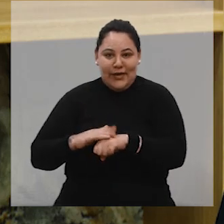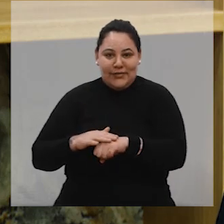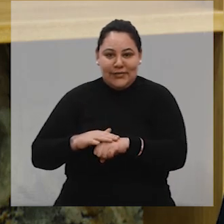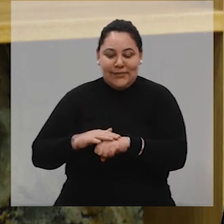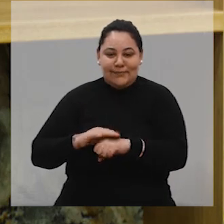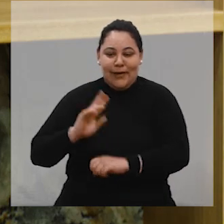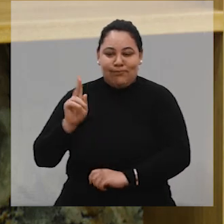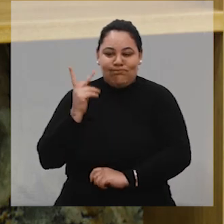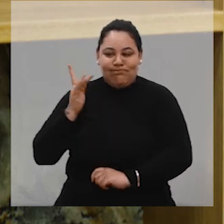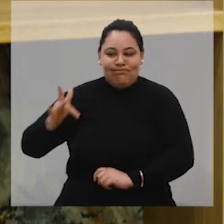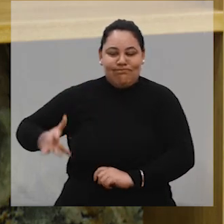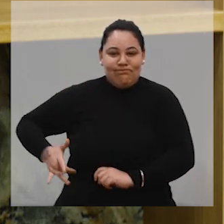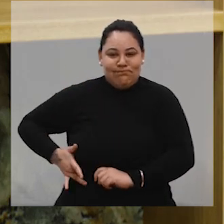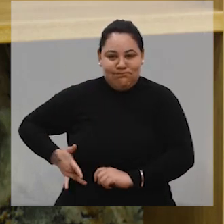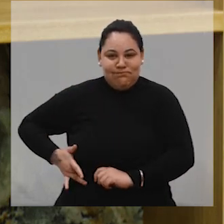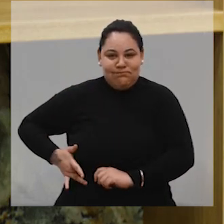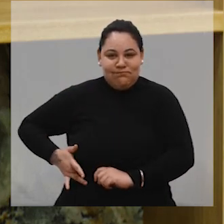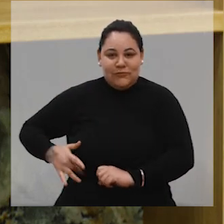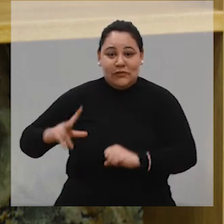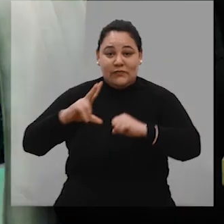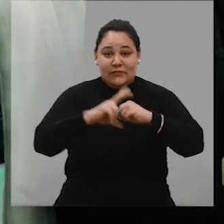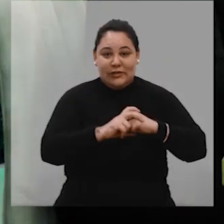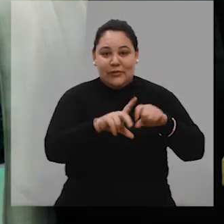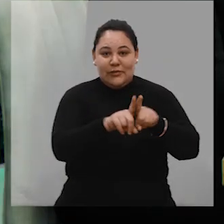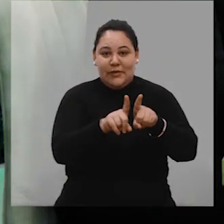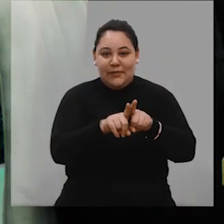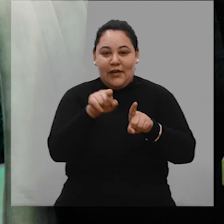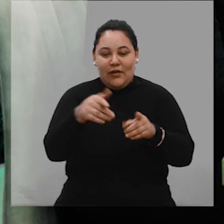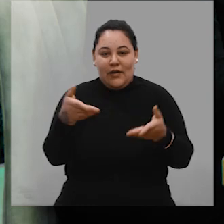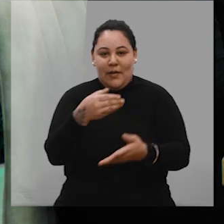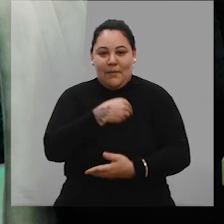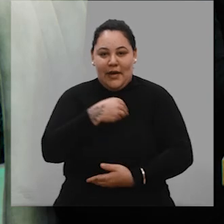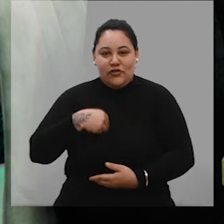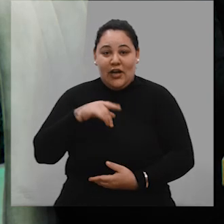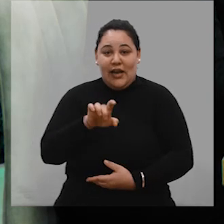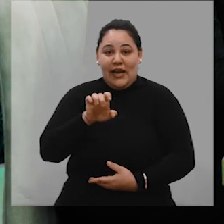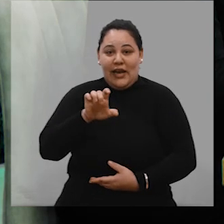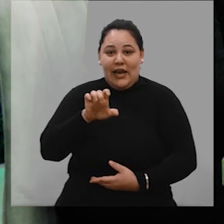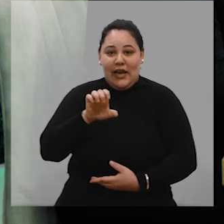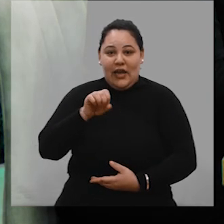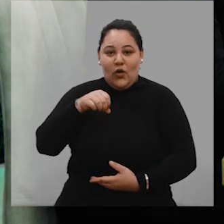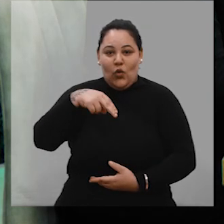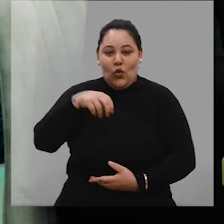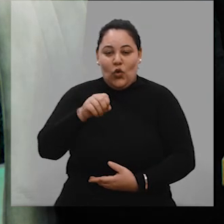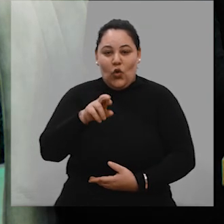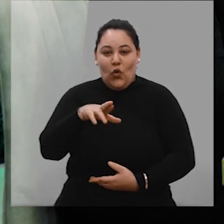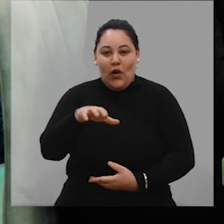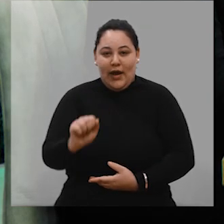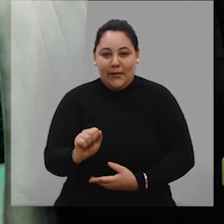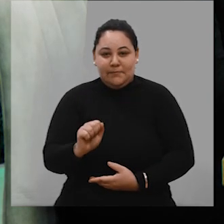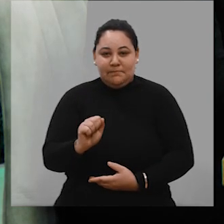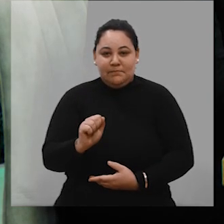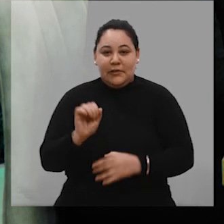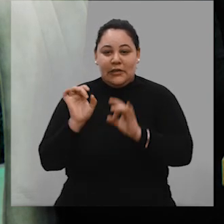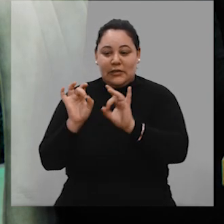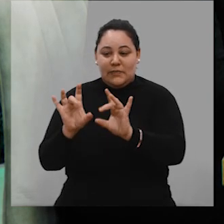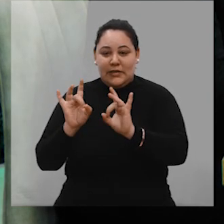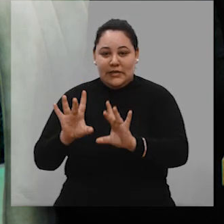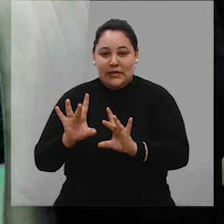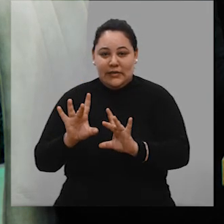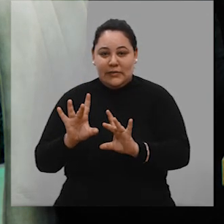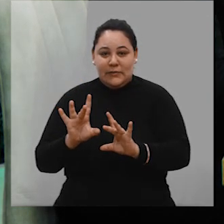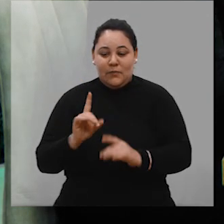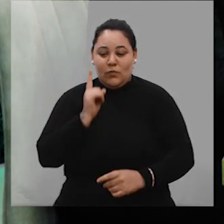falar sobre este assunto comigo hoje, a médica Leonora Piccoli, gastroenterologista, especialista em